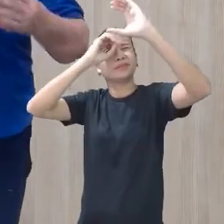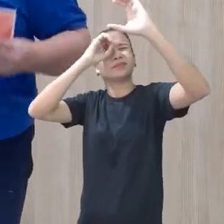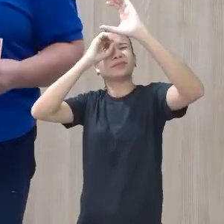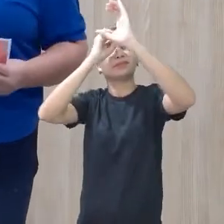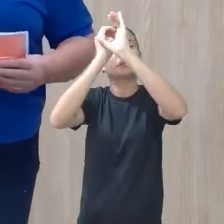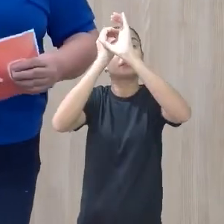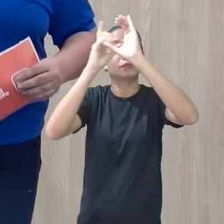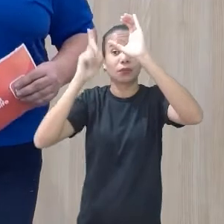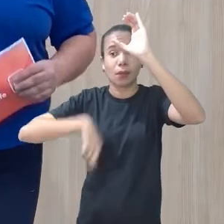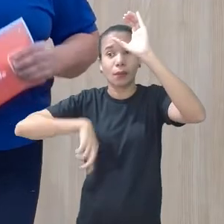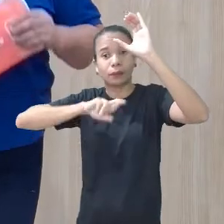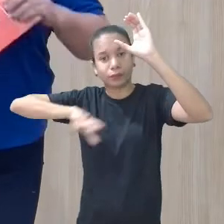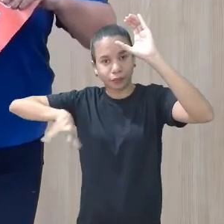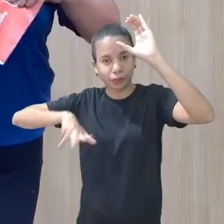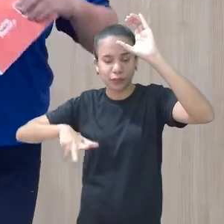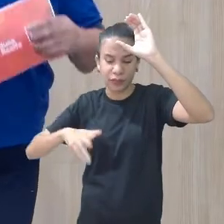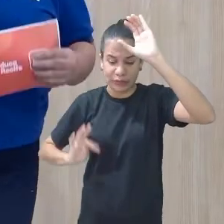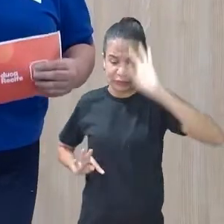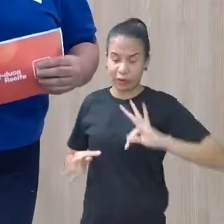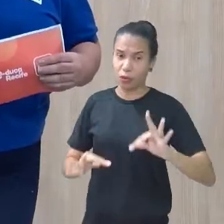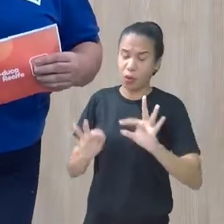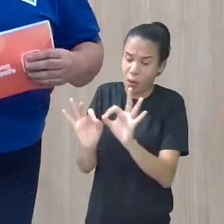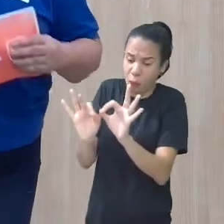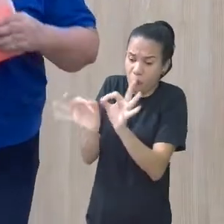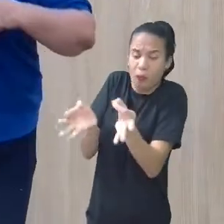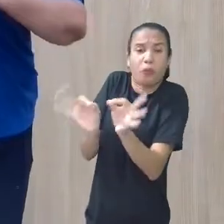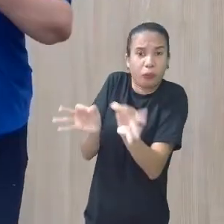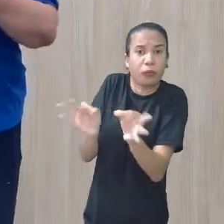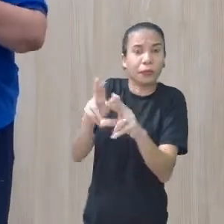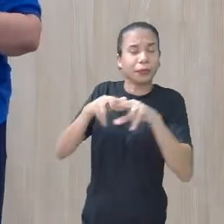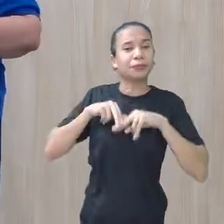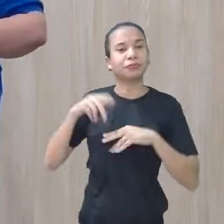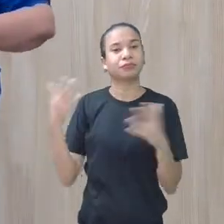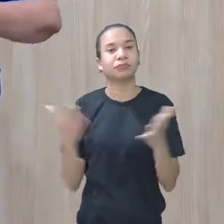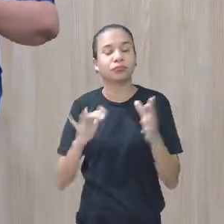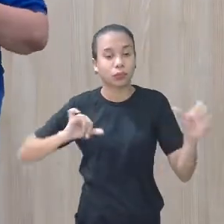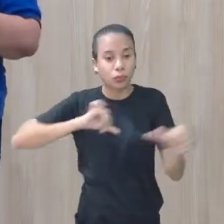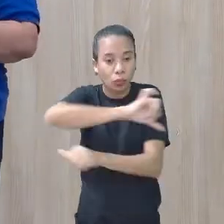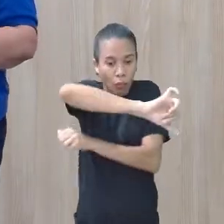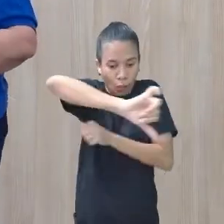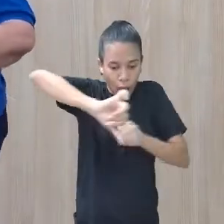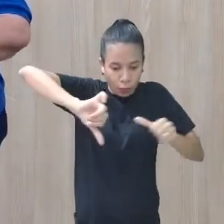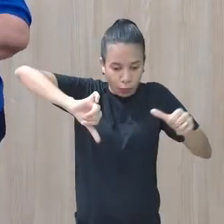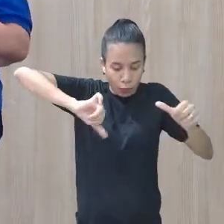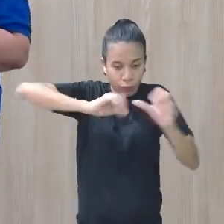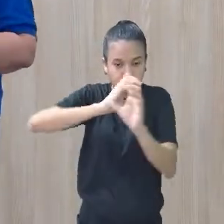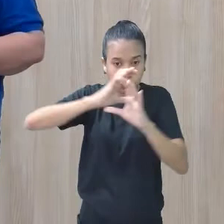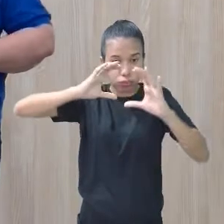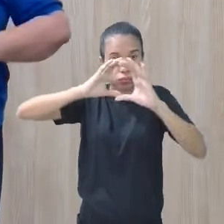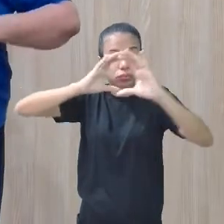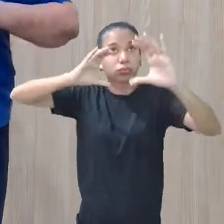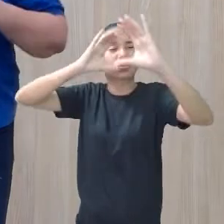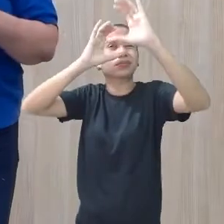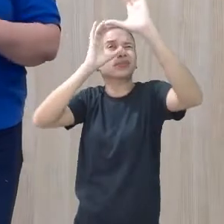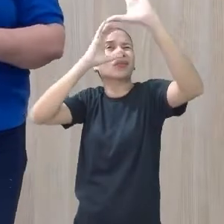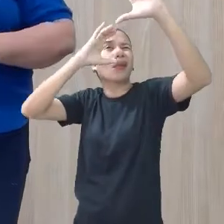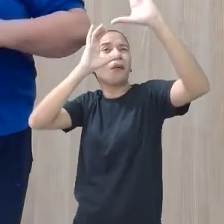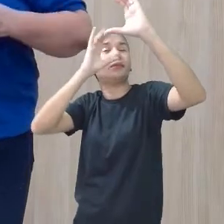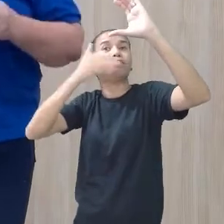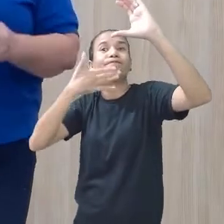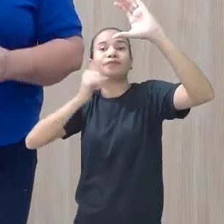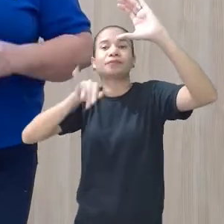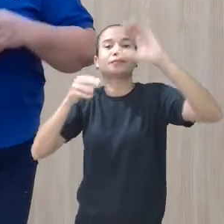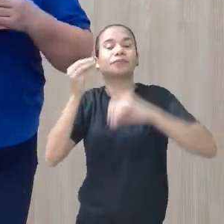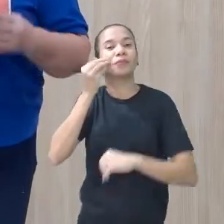de Galileu Galilei era bem mais simples, e aí a tecnologia vai trazendo, né,